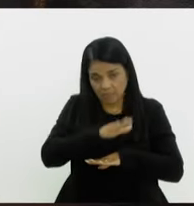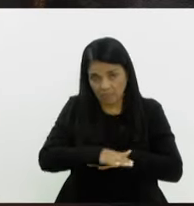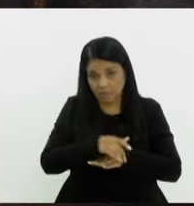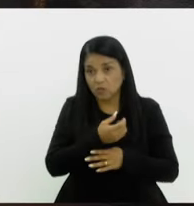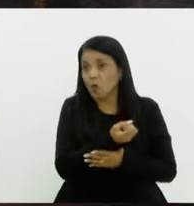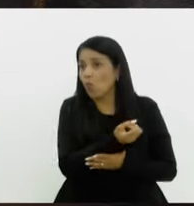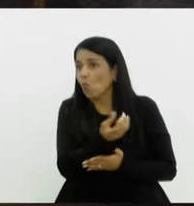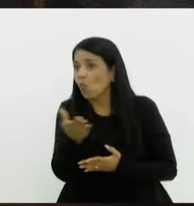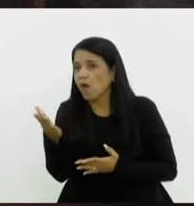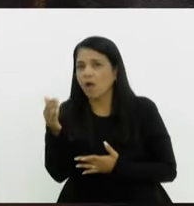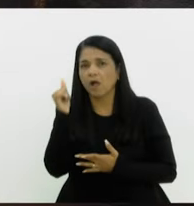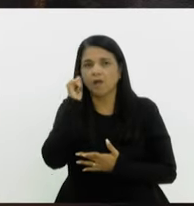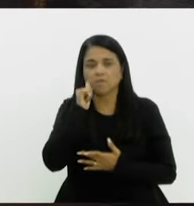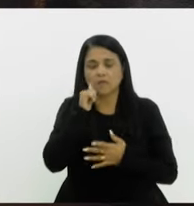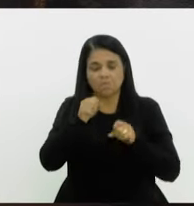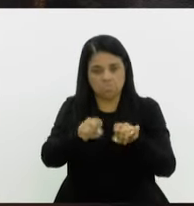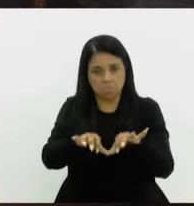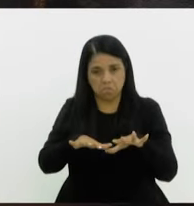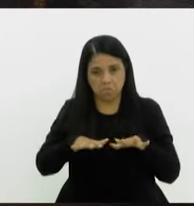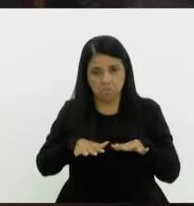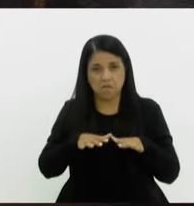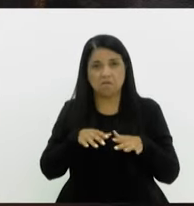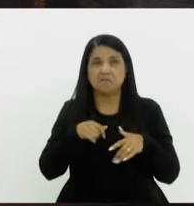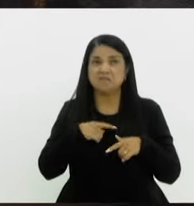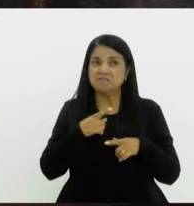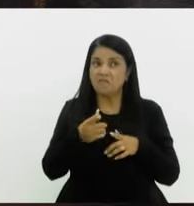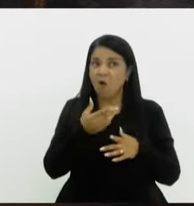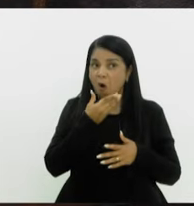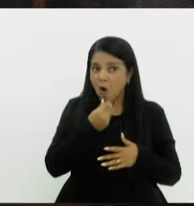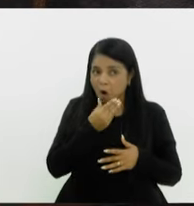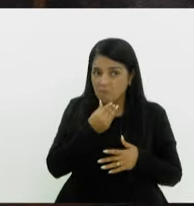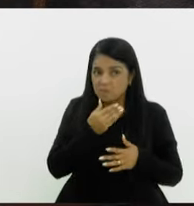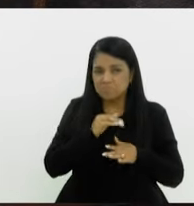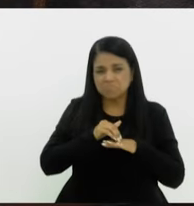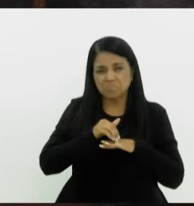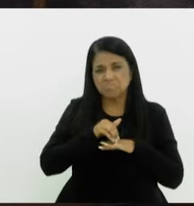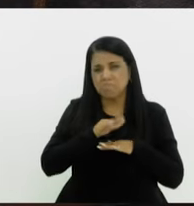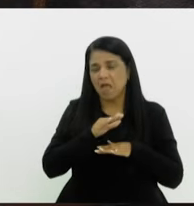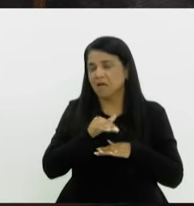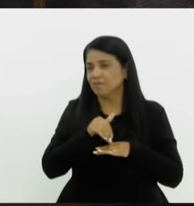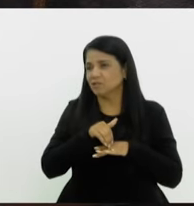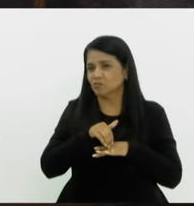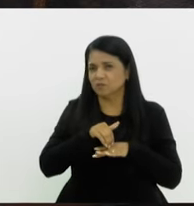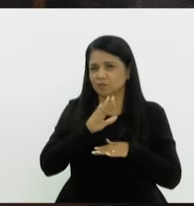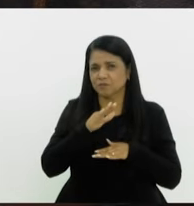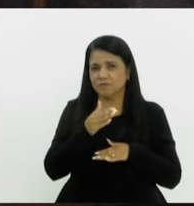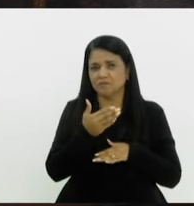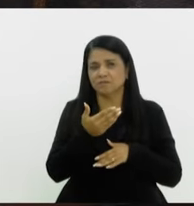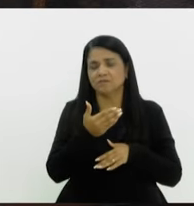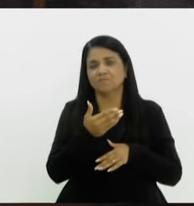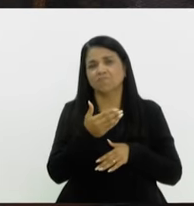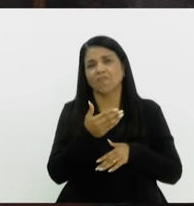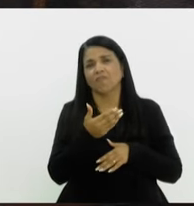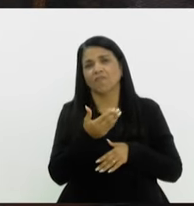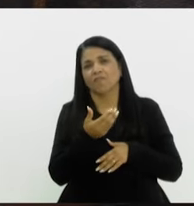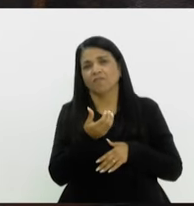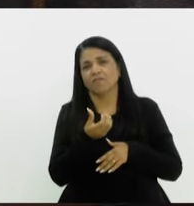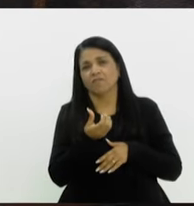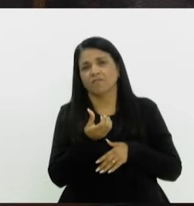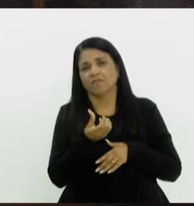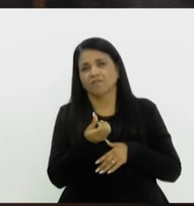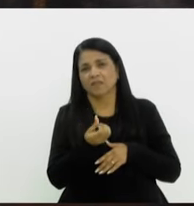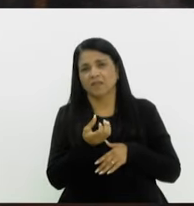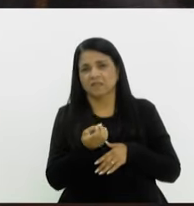80% já ter ido embora só ia est aqui quem tivesse obrigação de est mas as mulheres ficam aqui